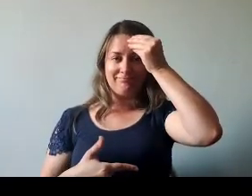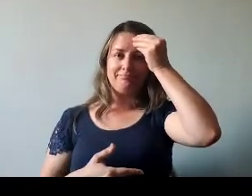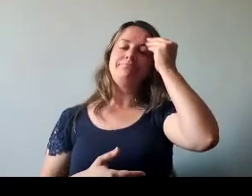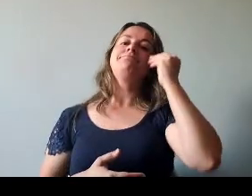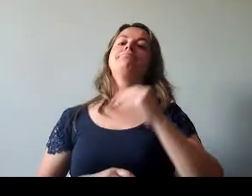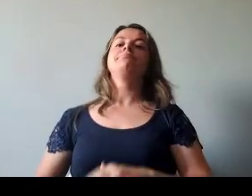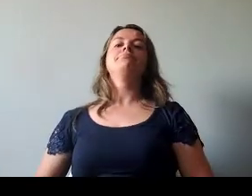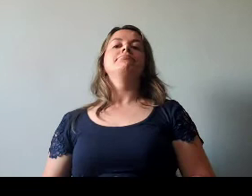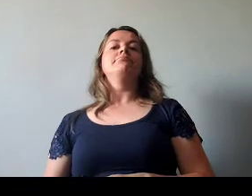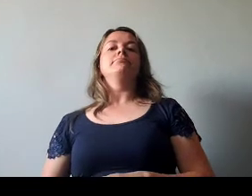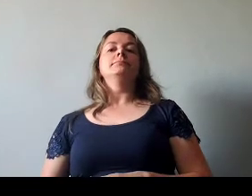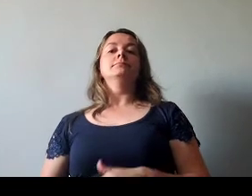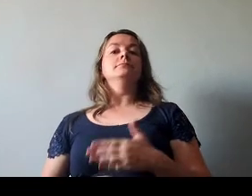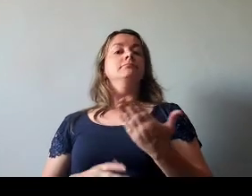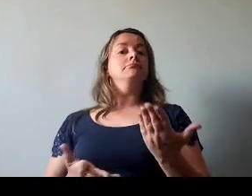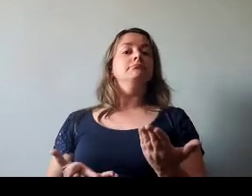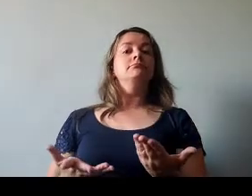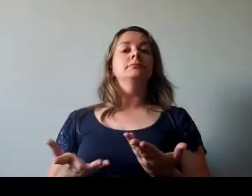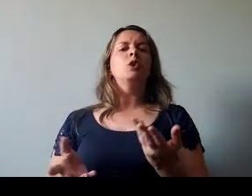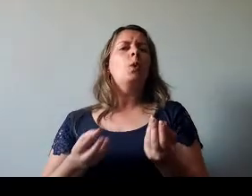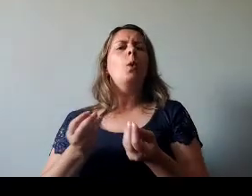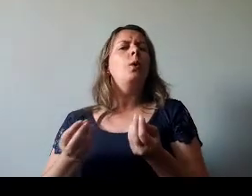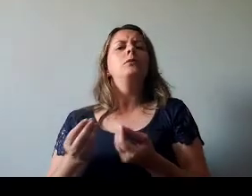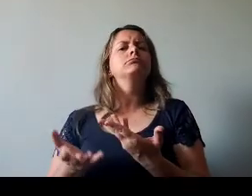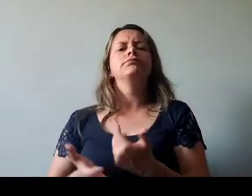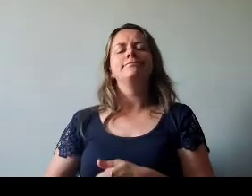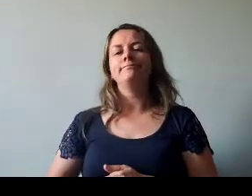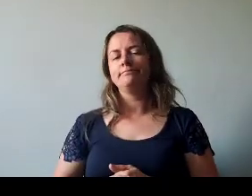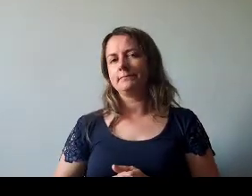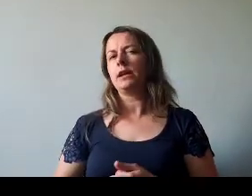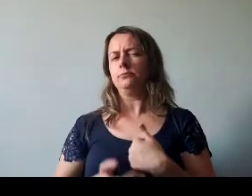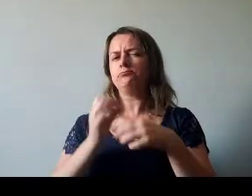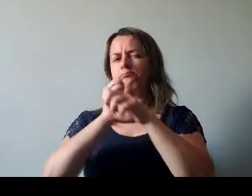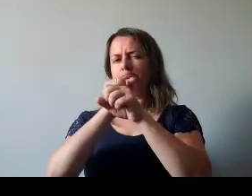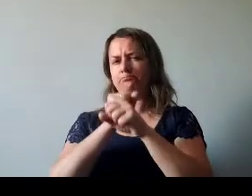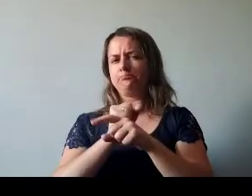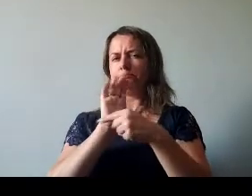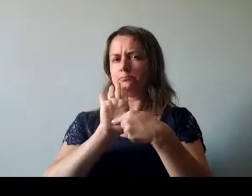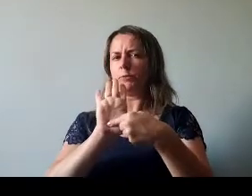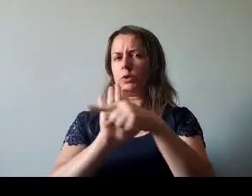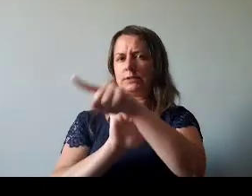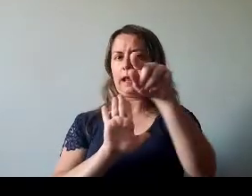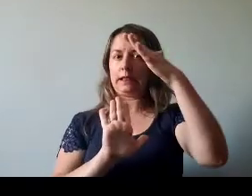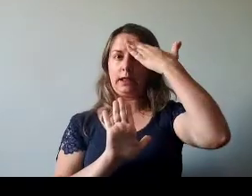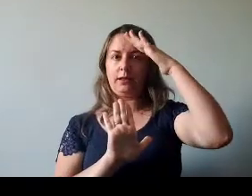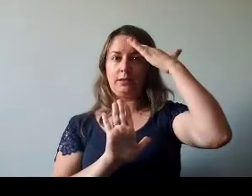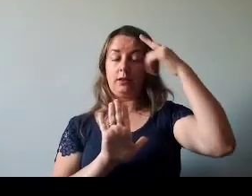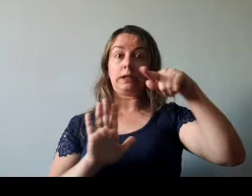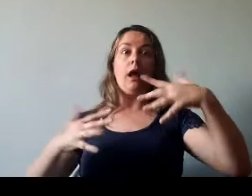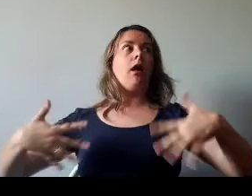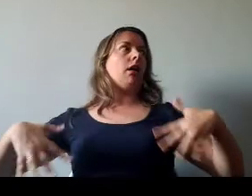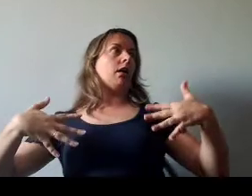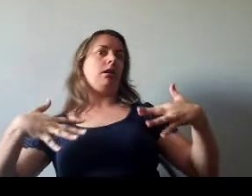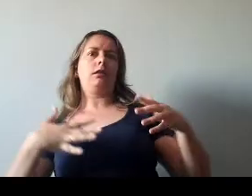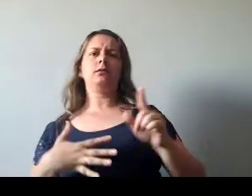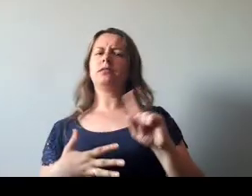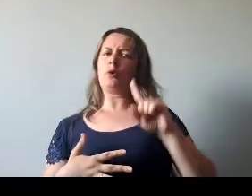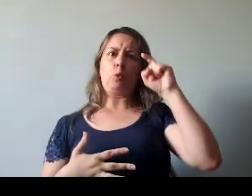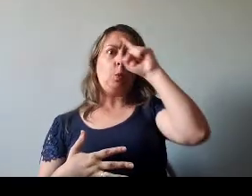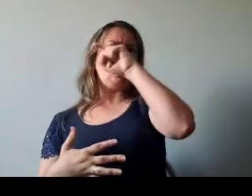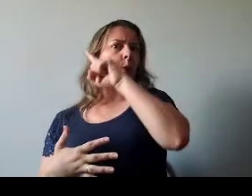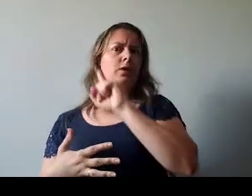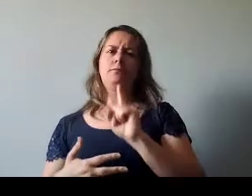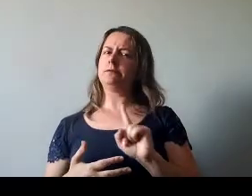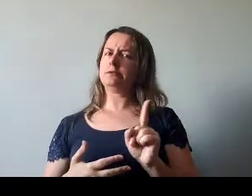No caso aqui, como é que fica isso, né? Vou fazer o cálculo só para vocês entenderem. E não se desesperarem. Não é tão difícil assim, tá?